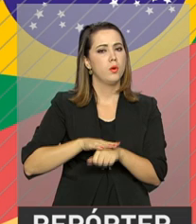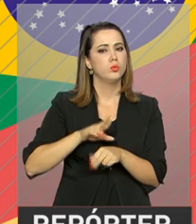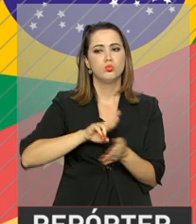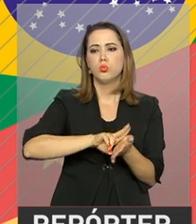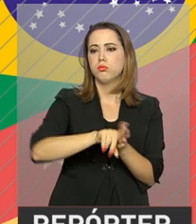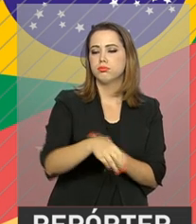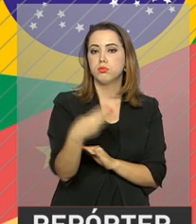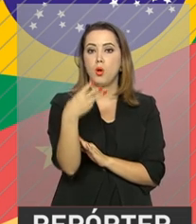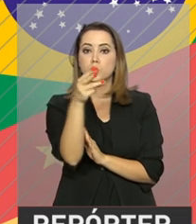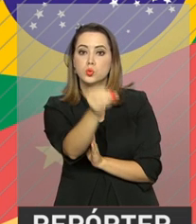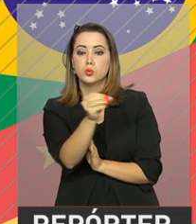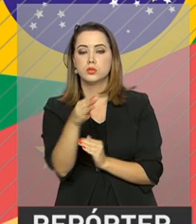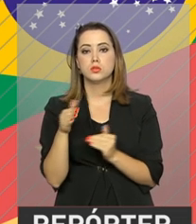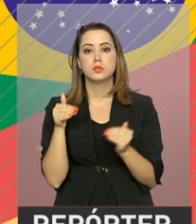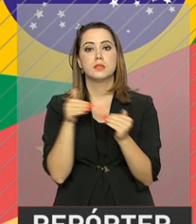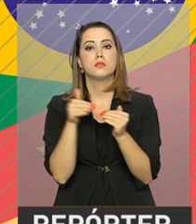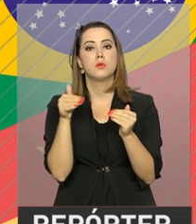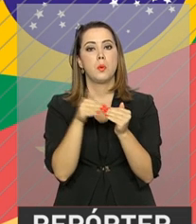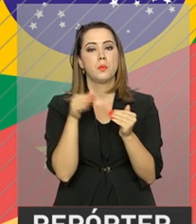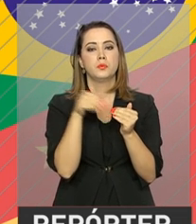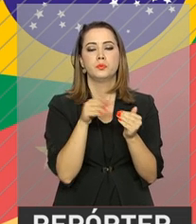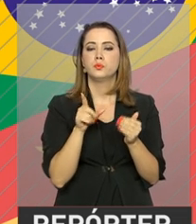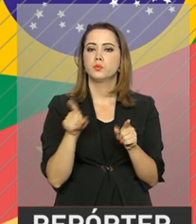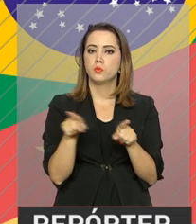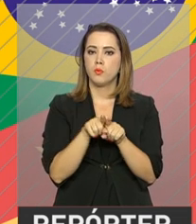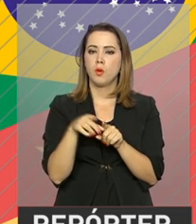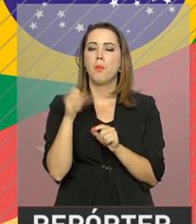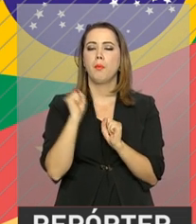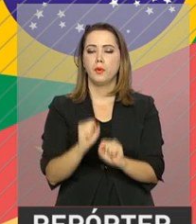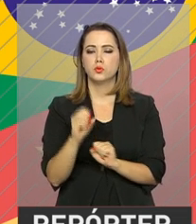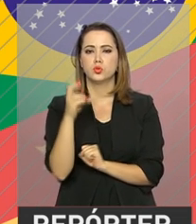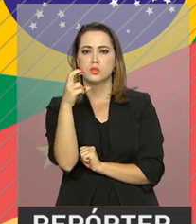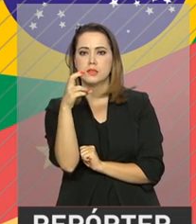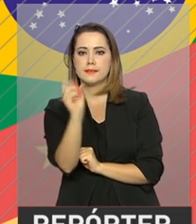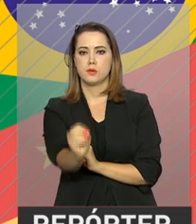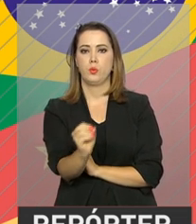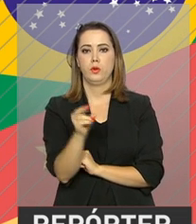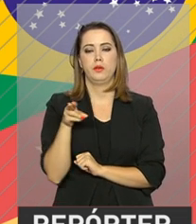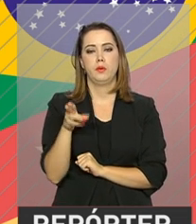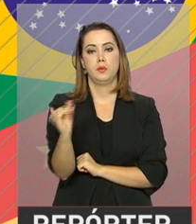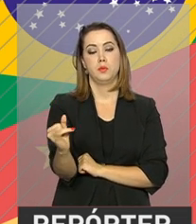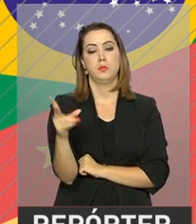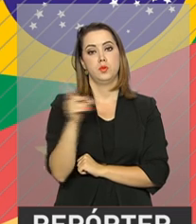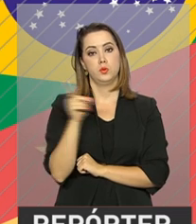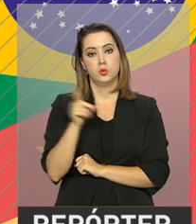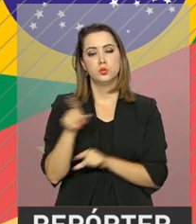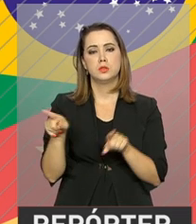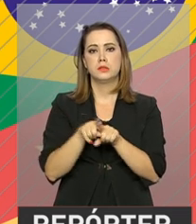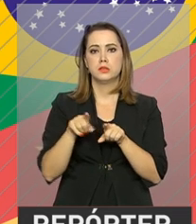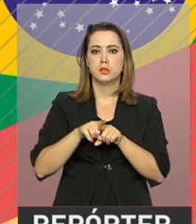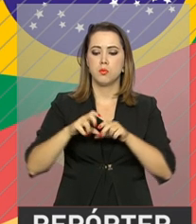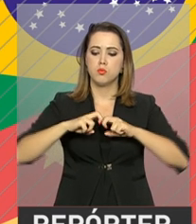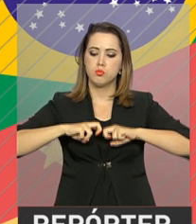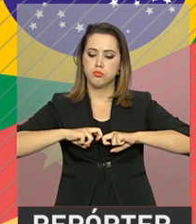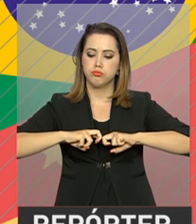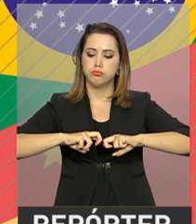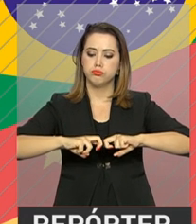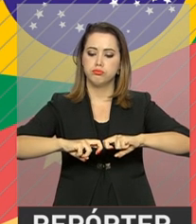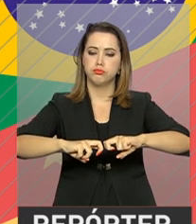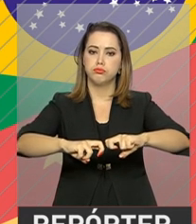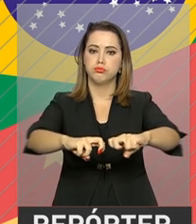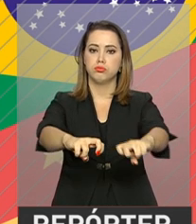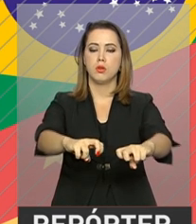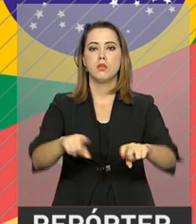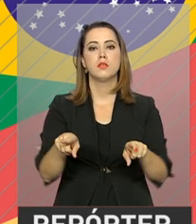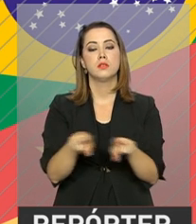áreas que poderiam chegar a 50 Bilhões de Dólares além da ideia de construir uma ferrovia que ligaria o Brasil e o